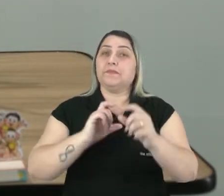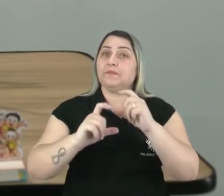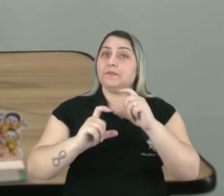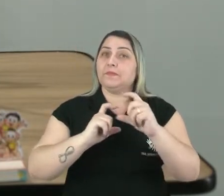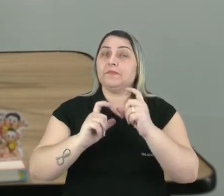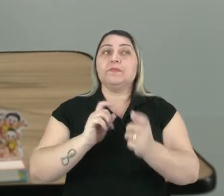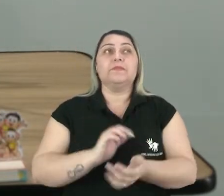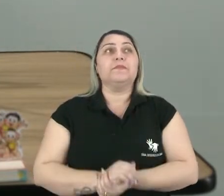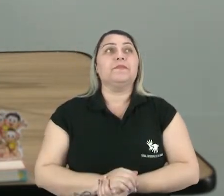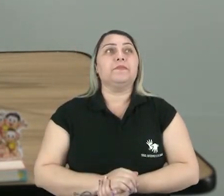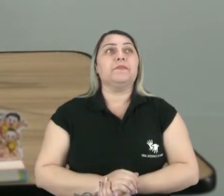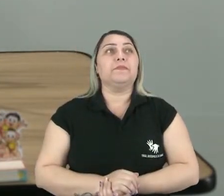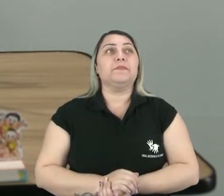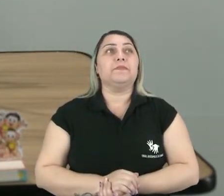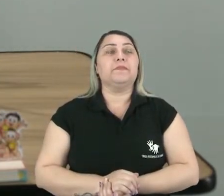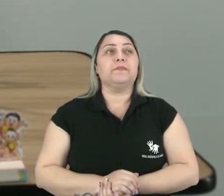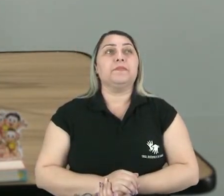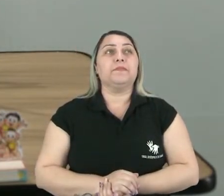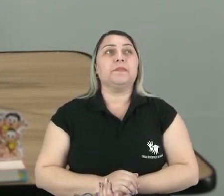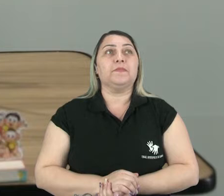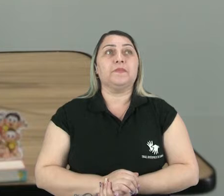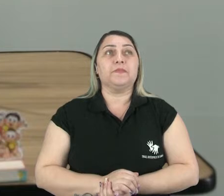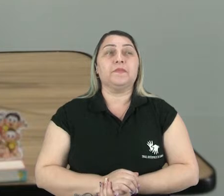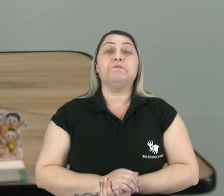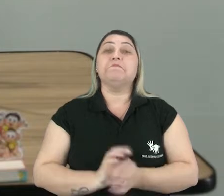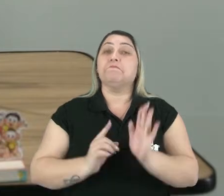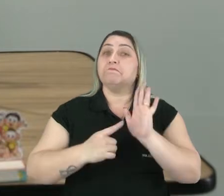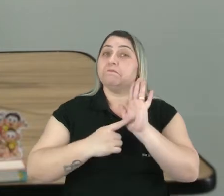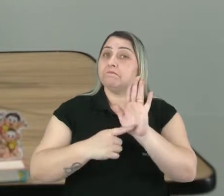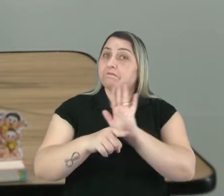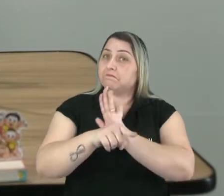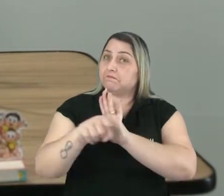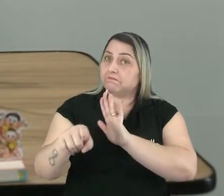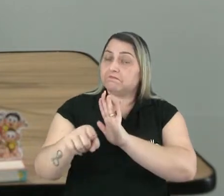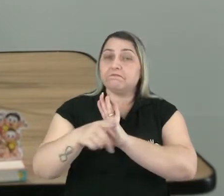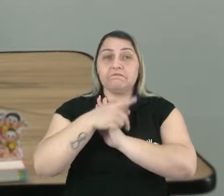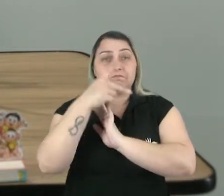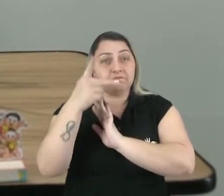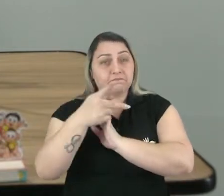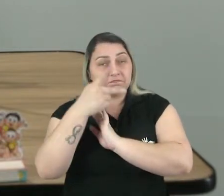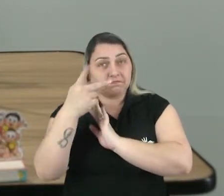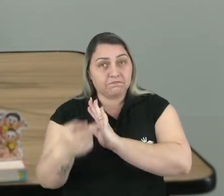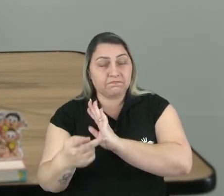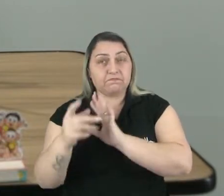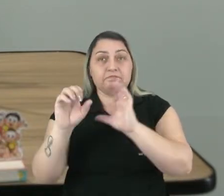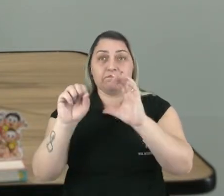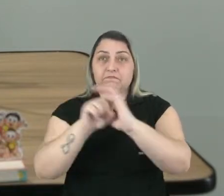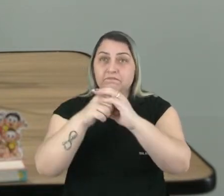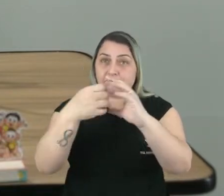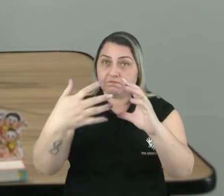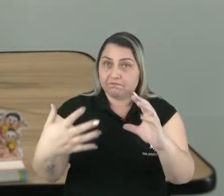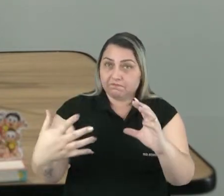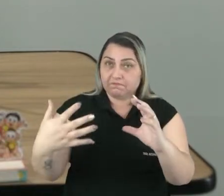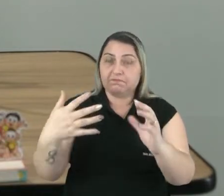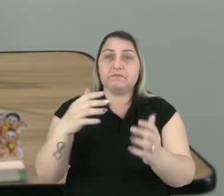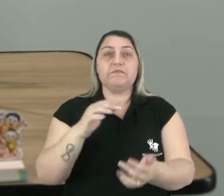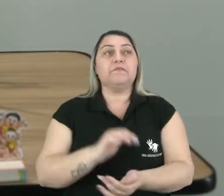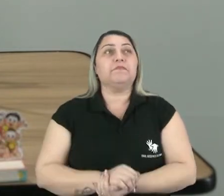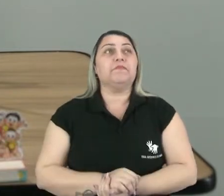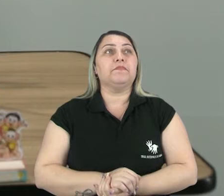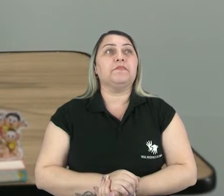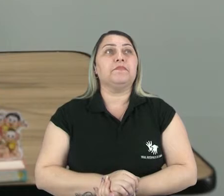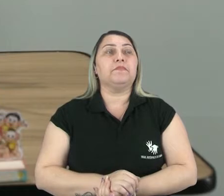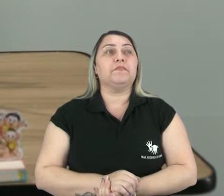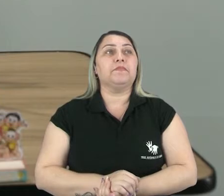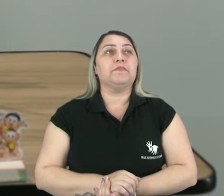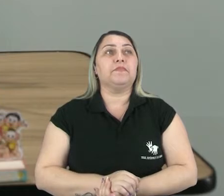quadrinhos está aqui neste gibi que eu mostrei para vocês falando sobre as características.